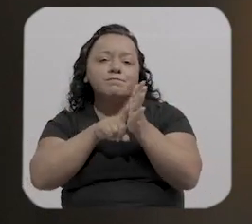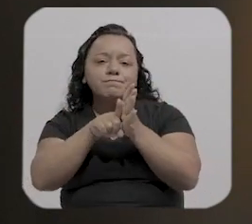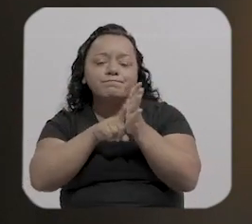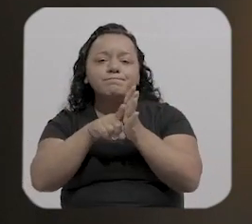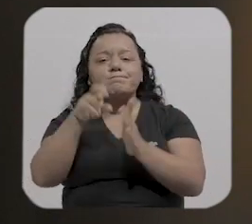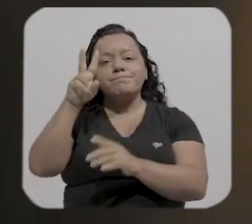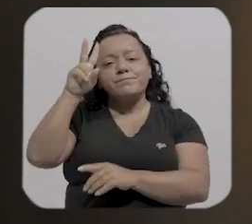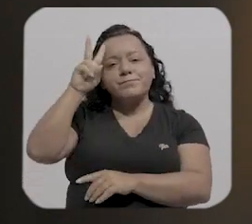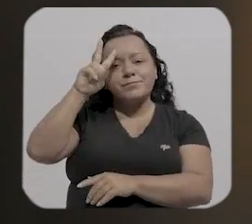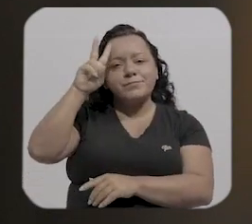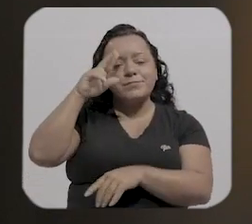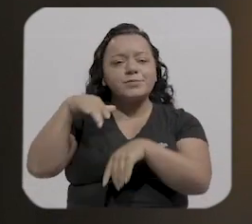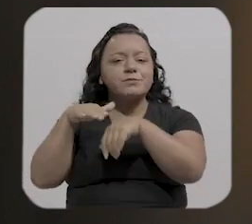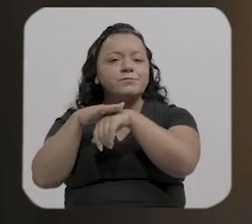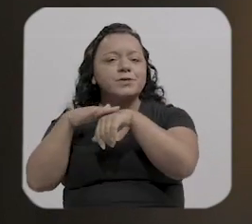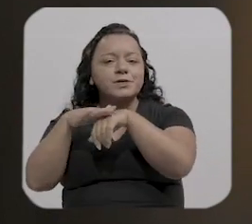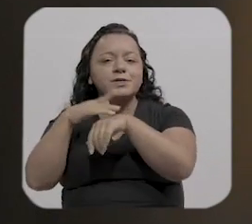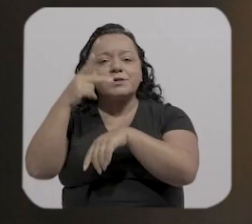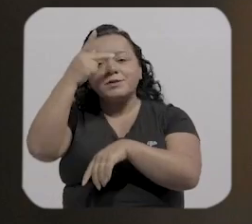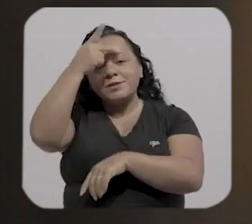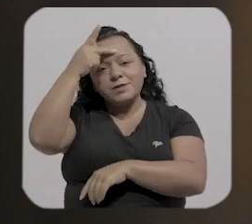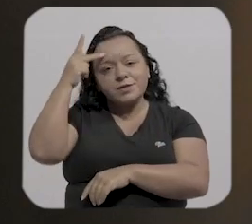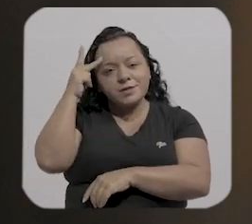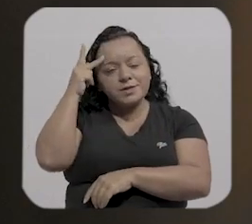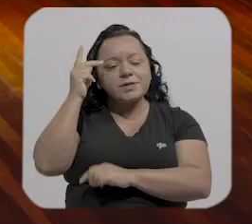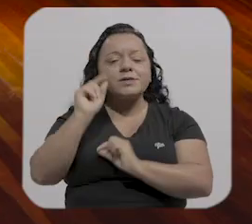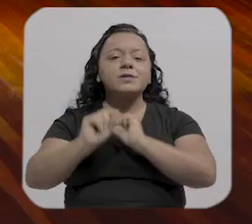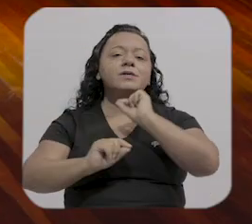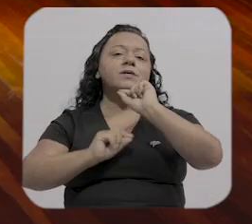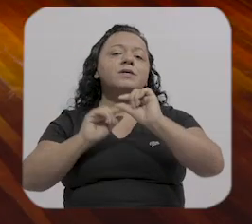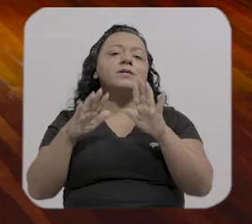de conversa com as pessoas, né?